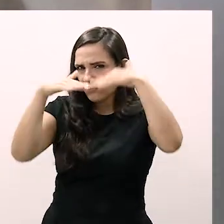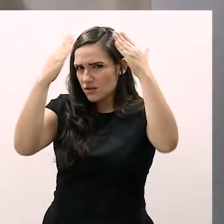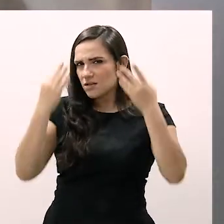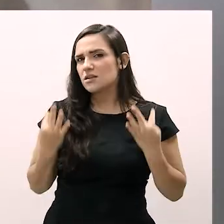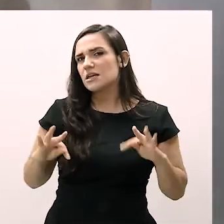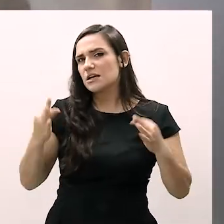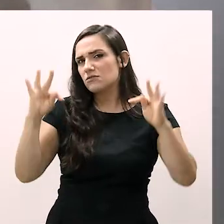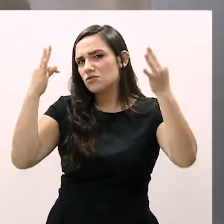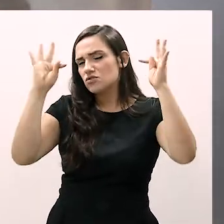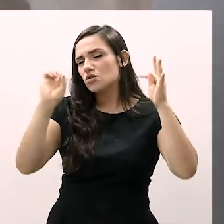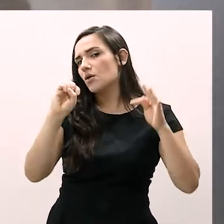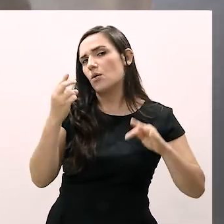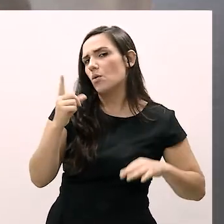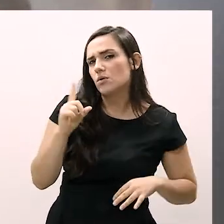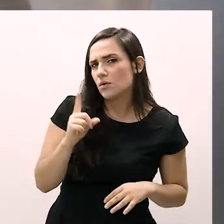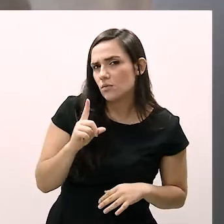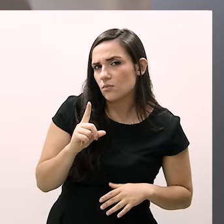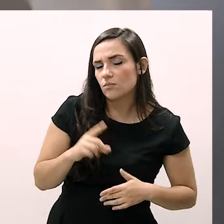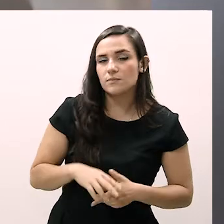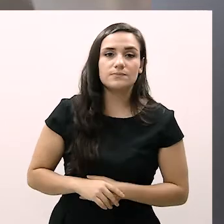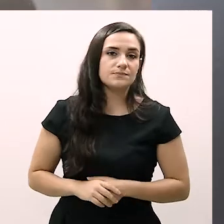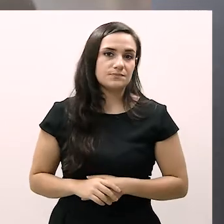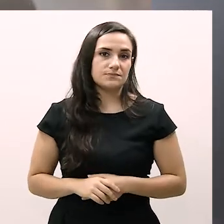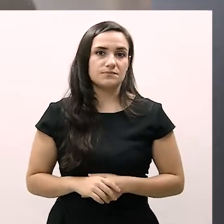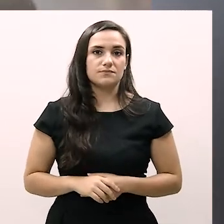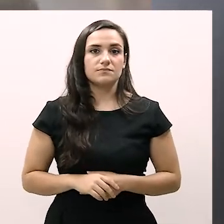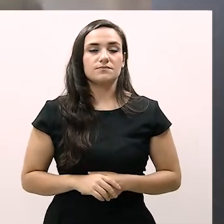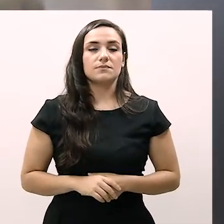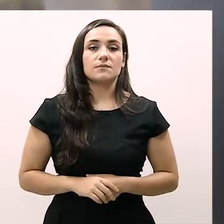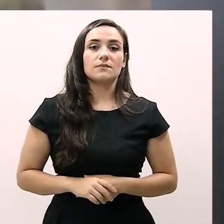uma evolução também bastante significativa nesse sentido?